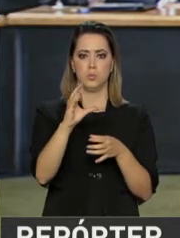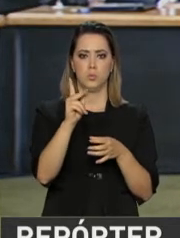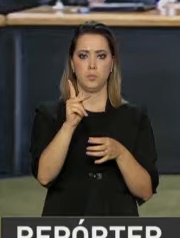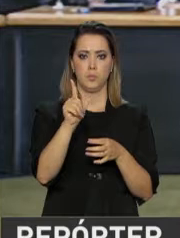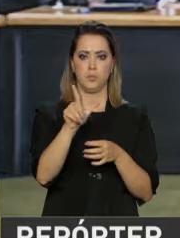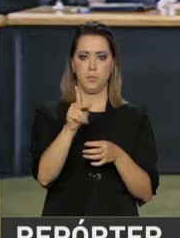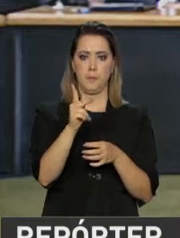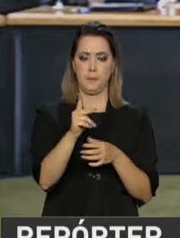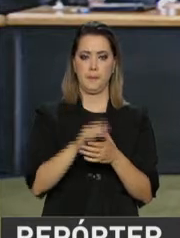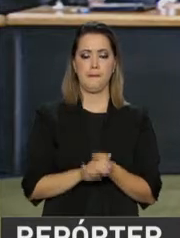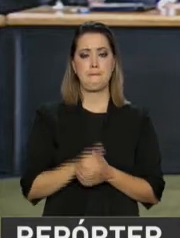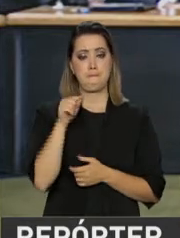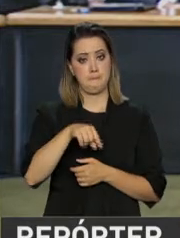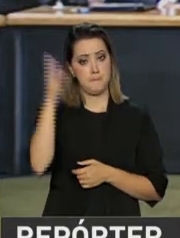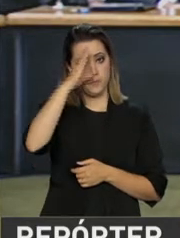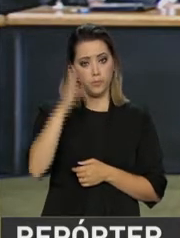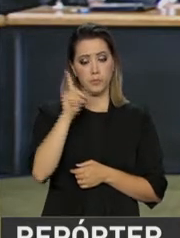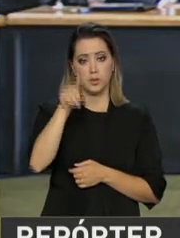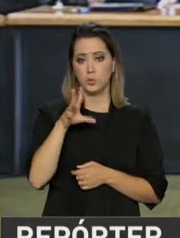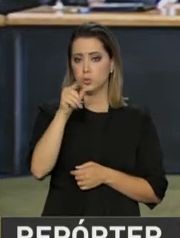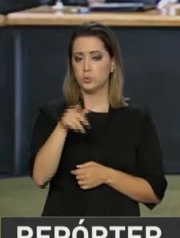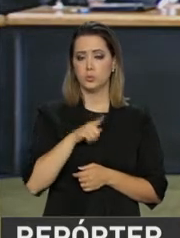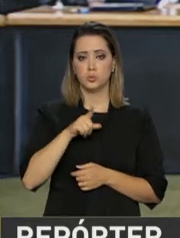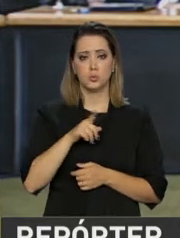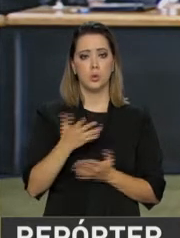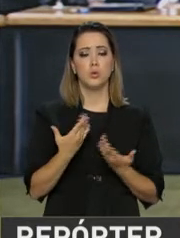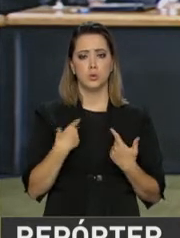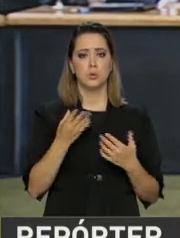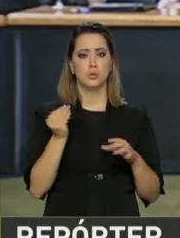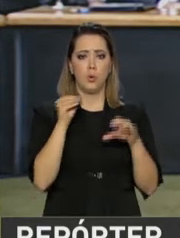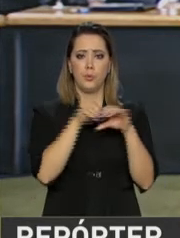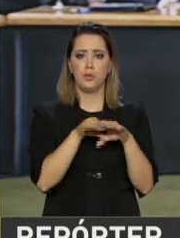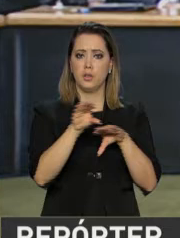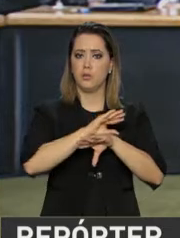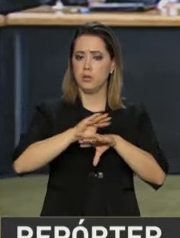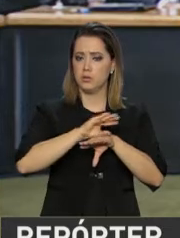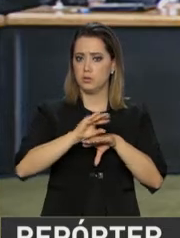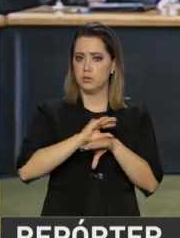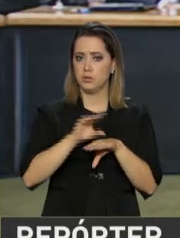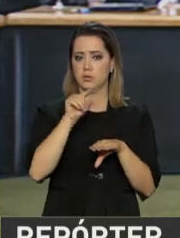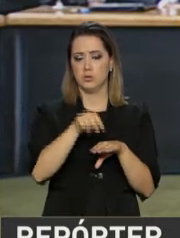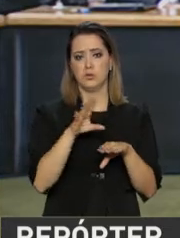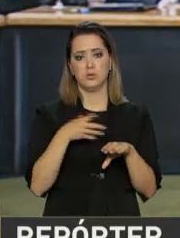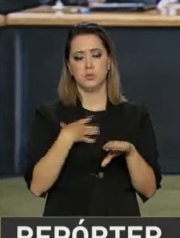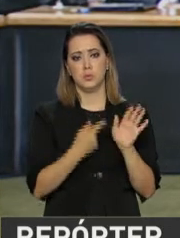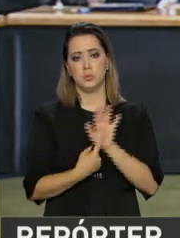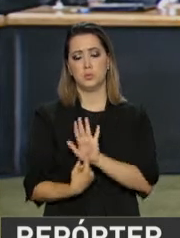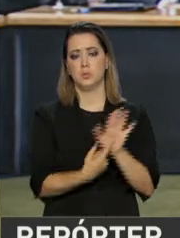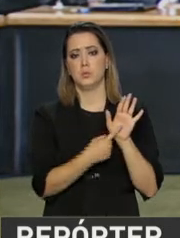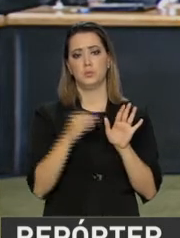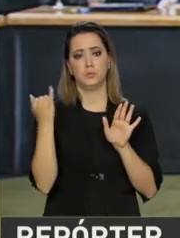aqui no brasil por exemplo os sistemas todos ganharam estatura e disciplina constitucional para revelar